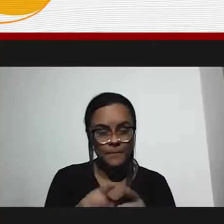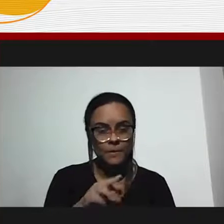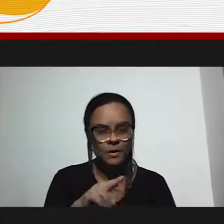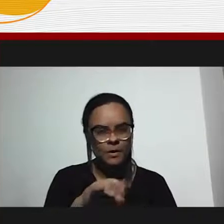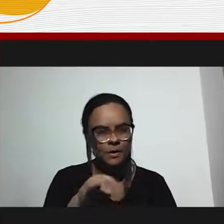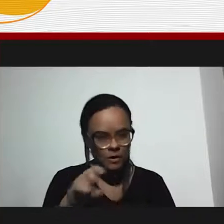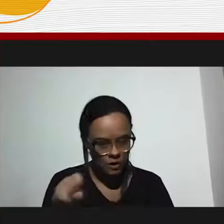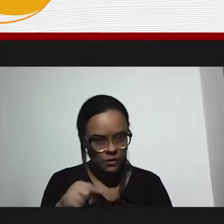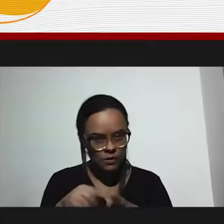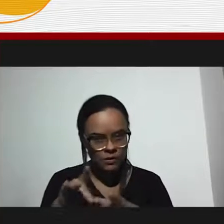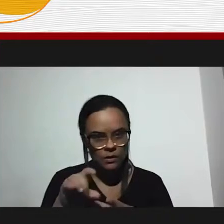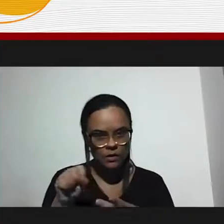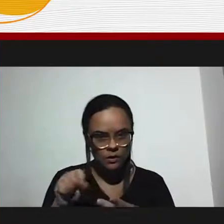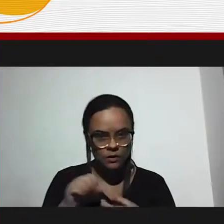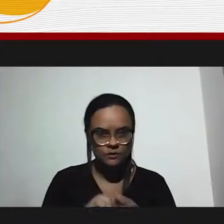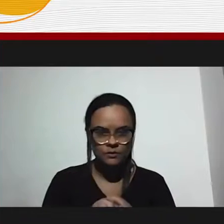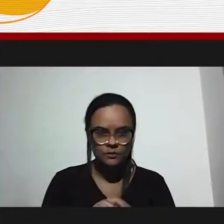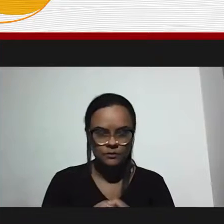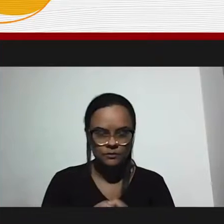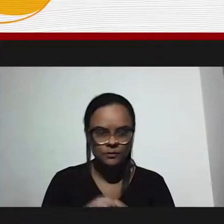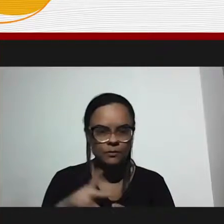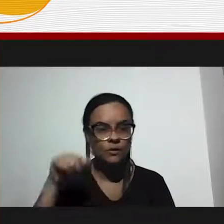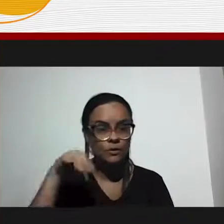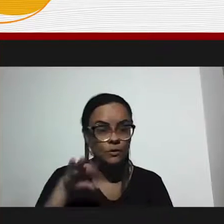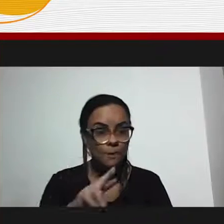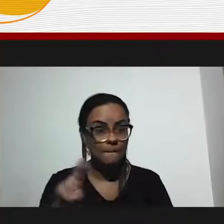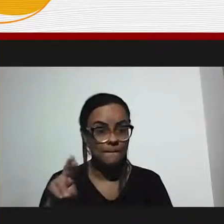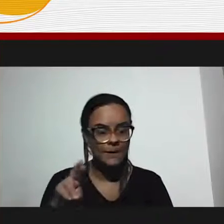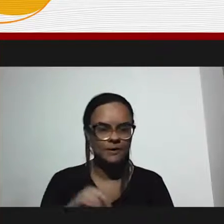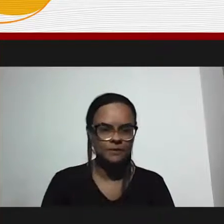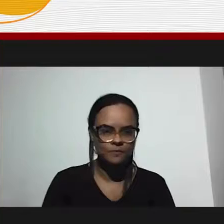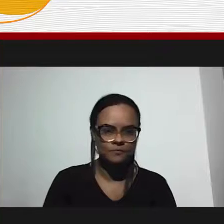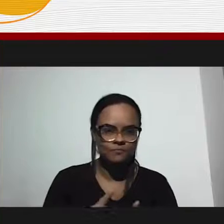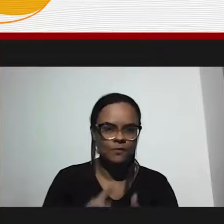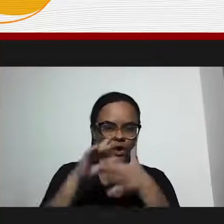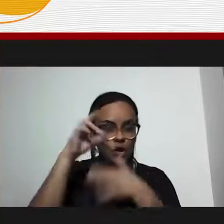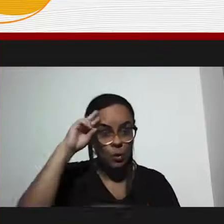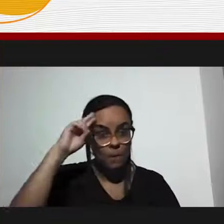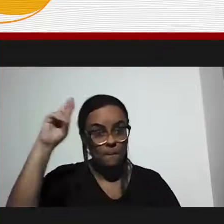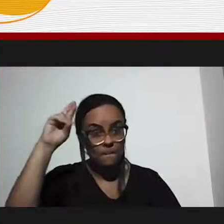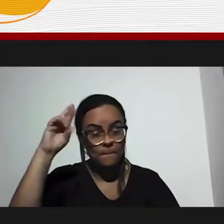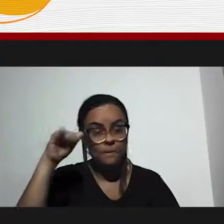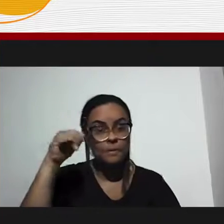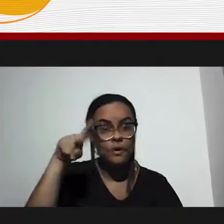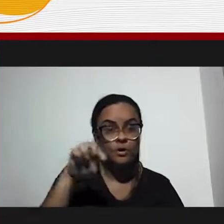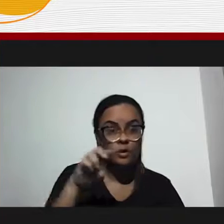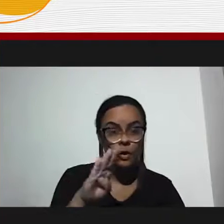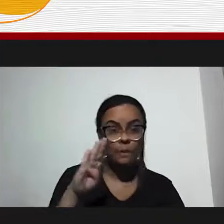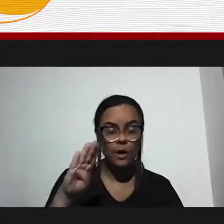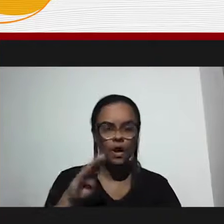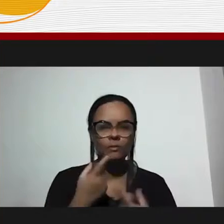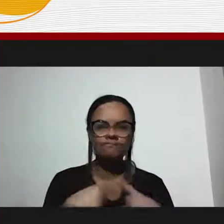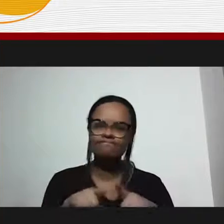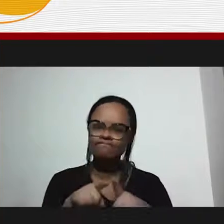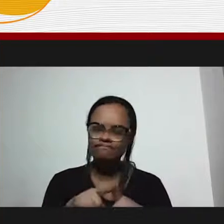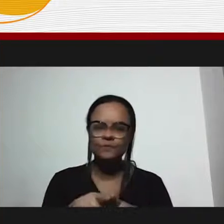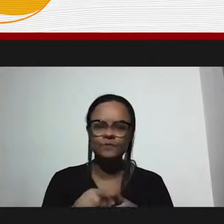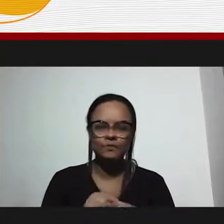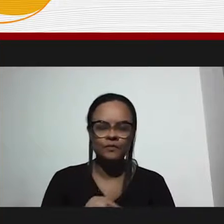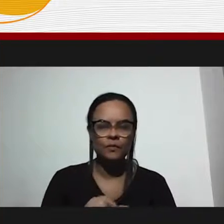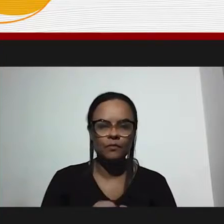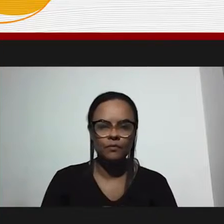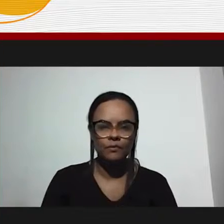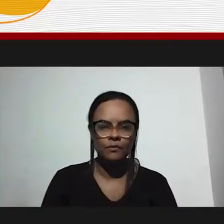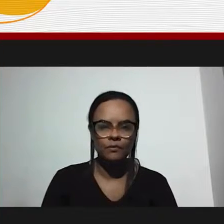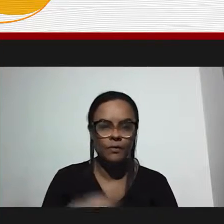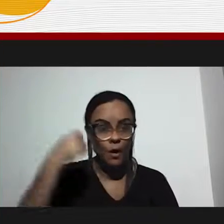Lu, que é o nosso querido Valmir Souza, diretor-presidente do Biomob, que cedeu a